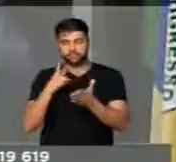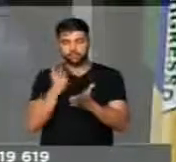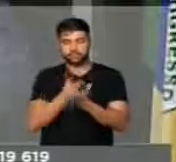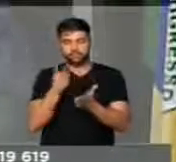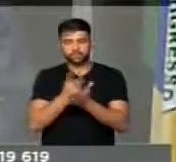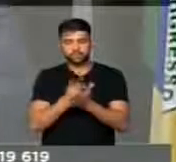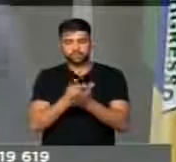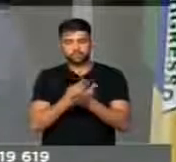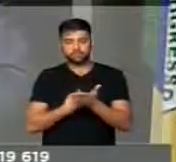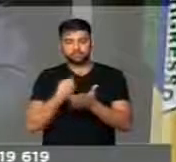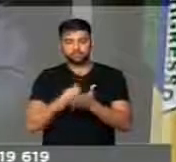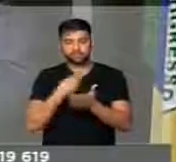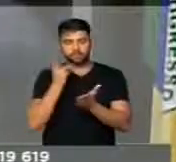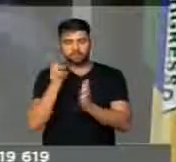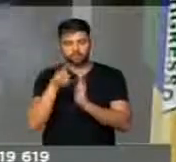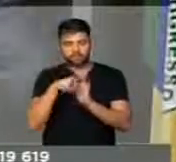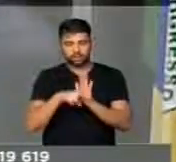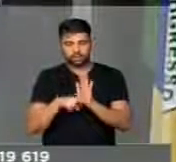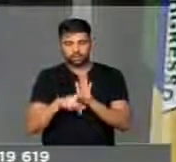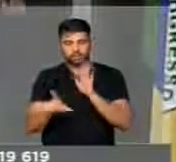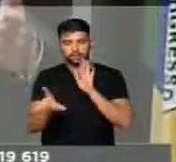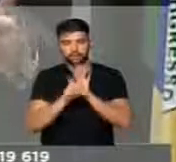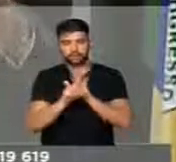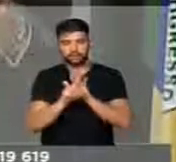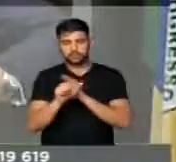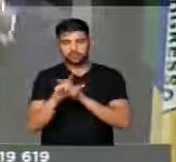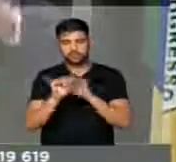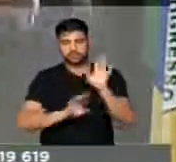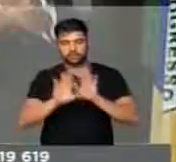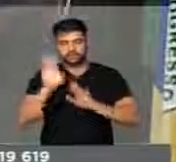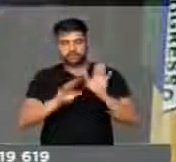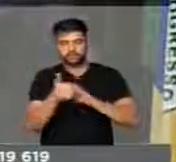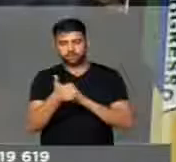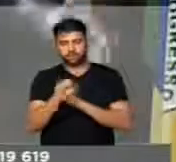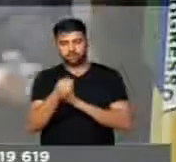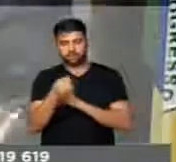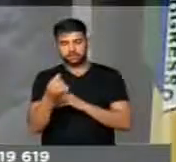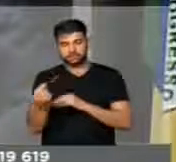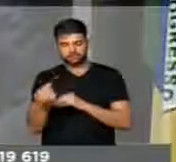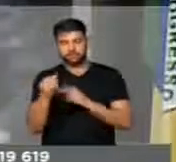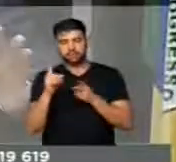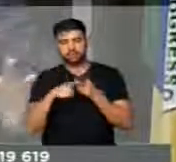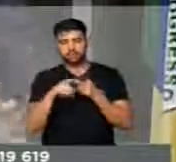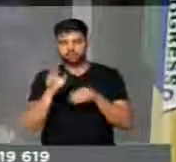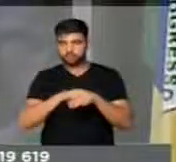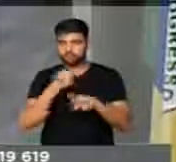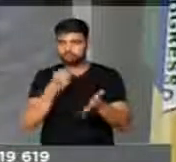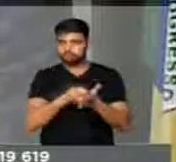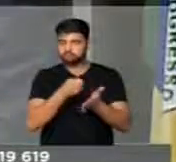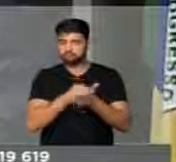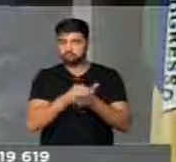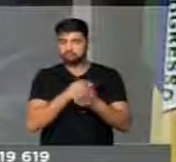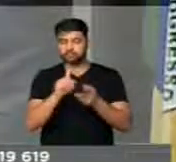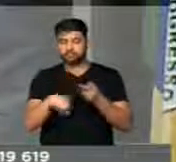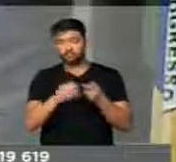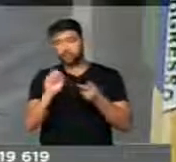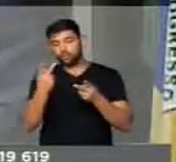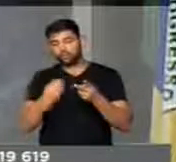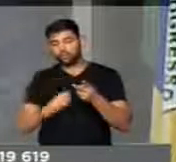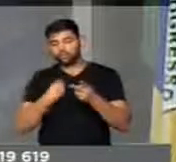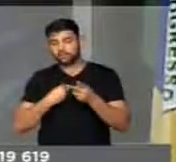continuam submetidas ao regramento da Lei de Licitações, a Lei 8666, que é muito severa, ou